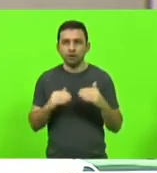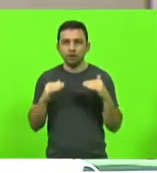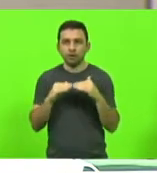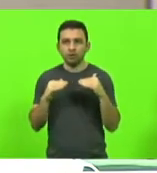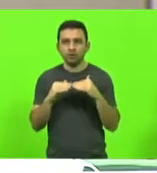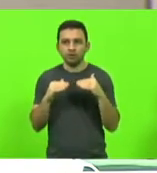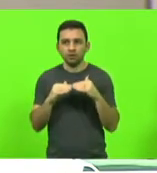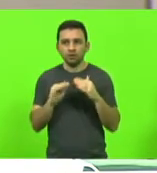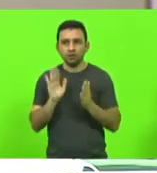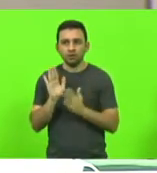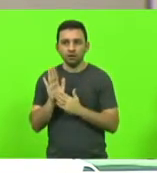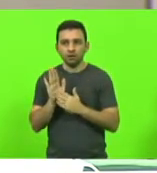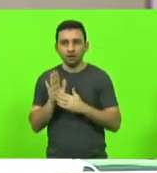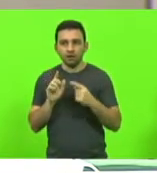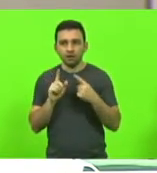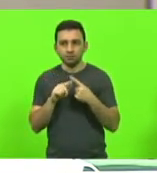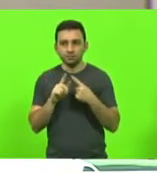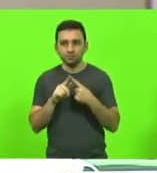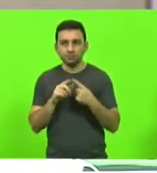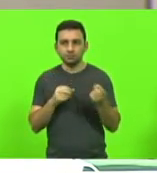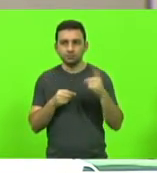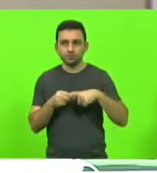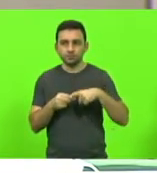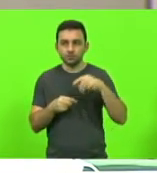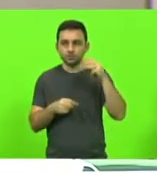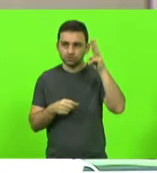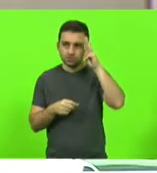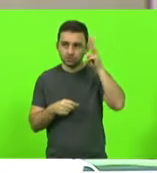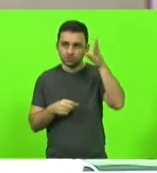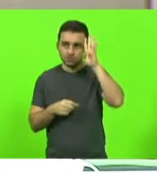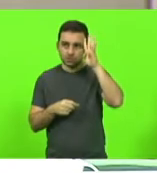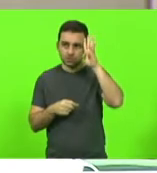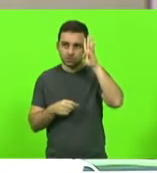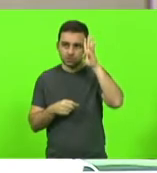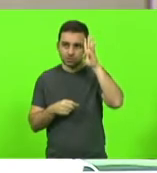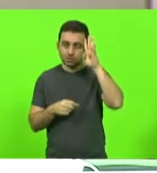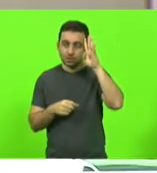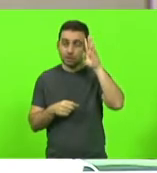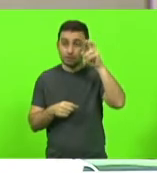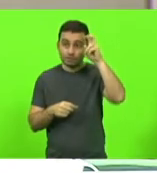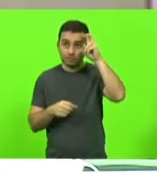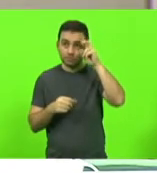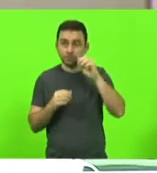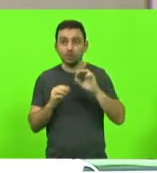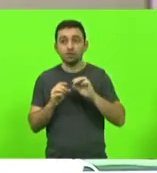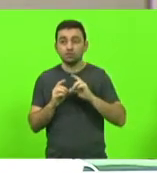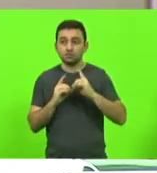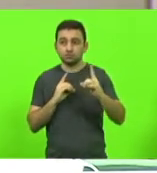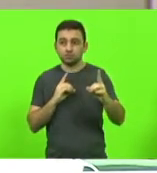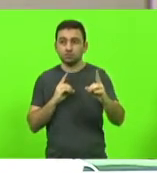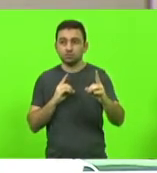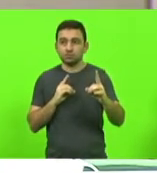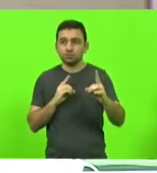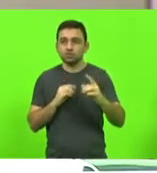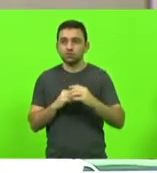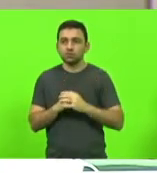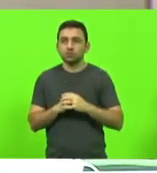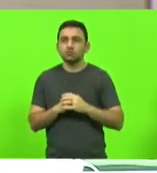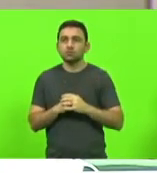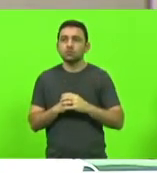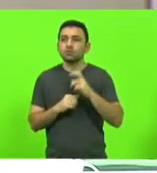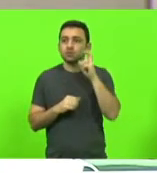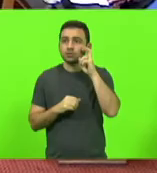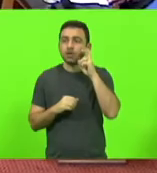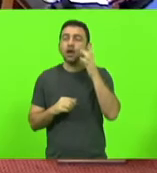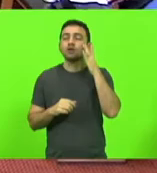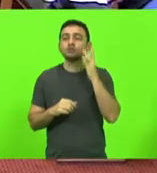na proposta 1, que é o retorno na terça, quarta e híbrido na quinta-feira, levante a